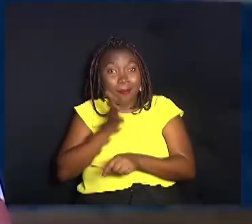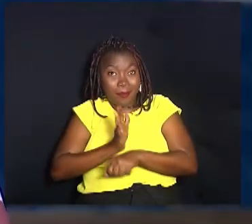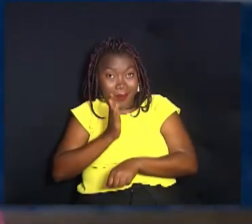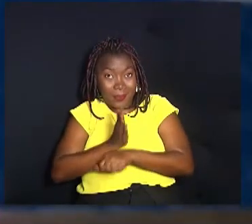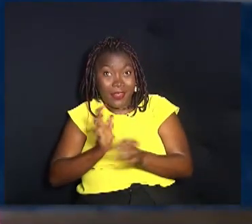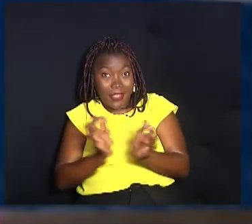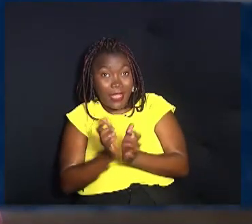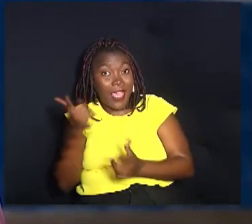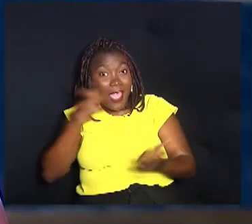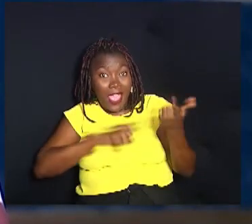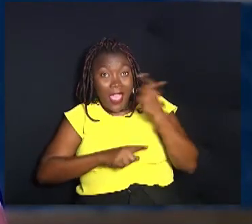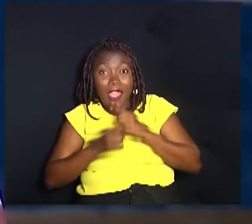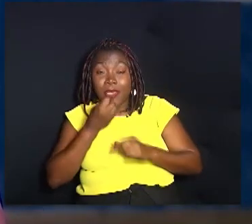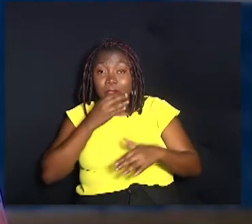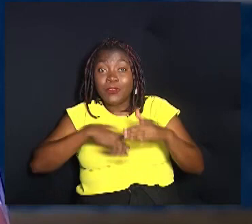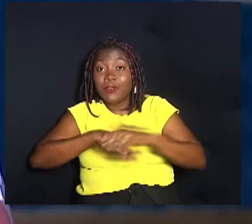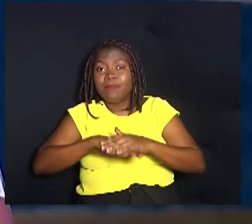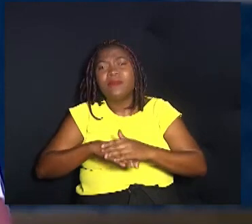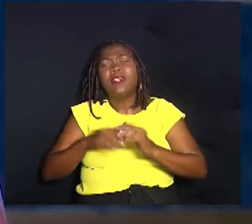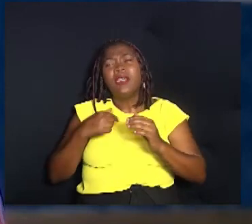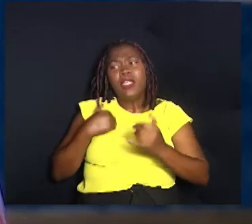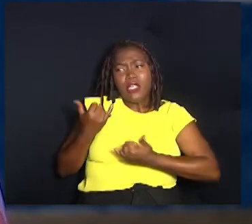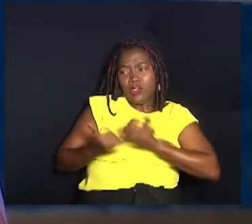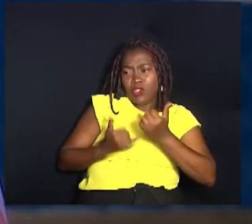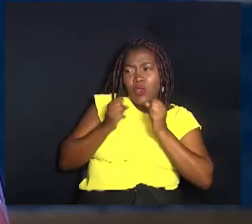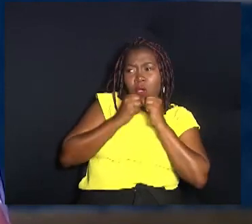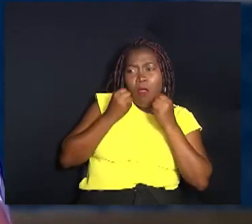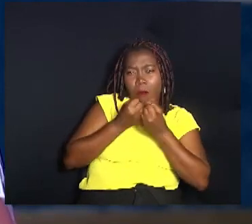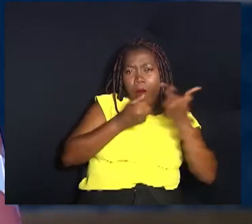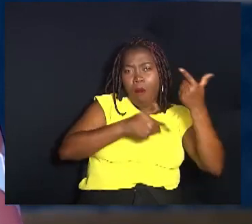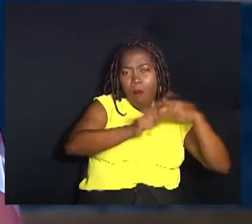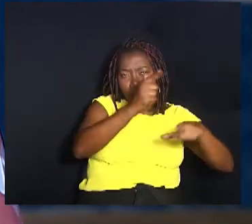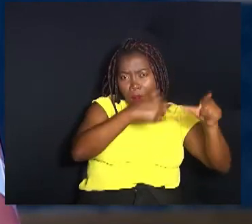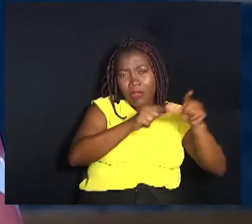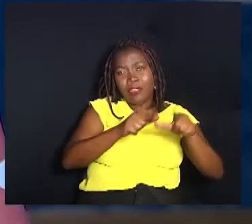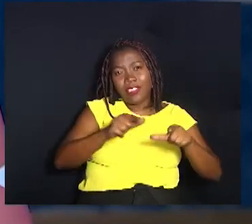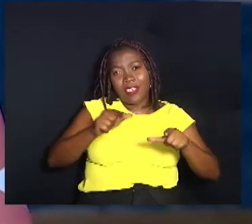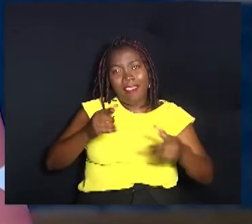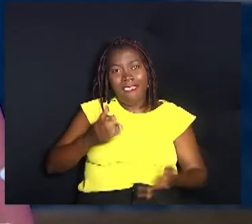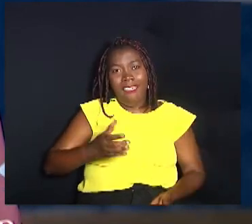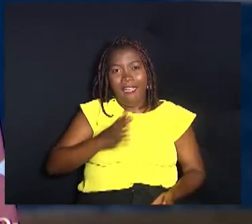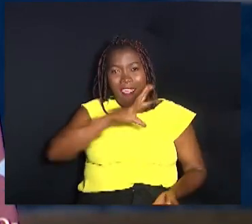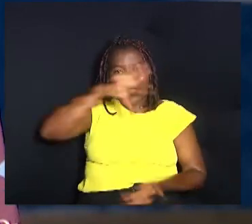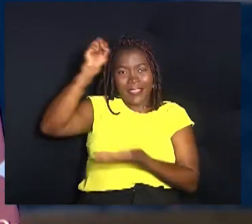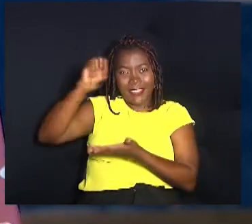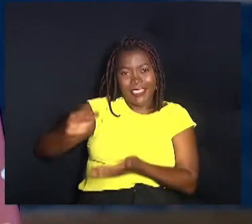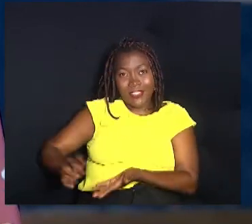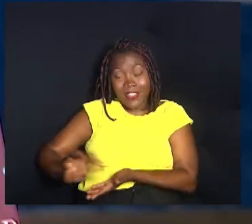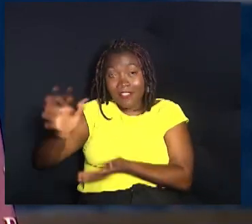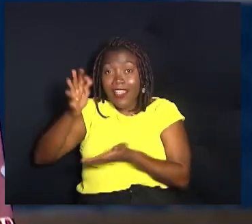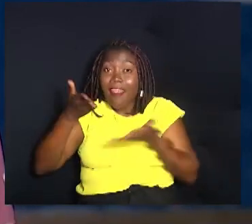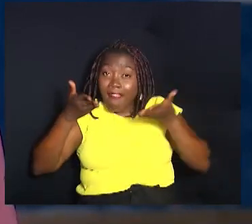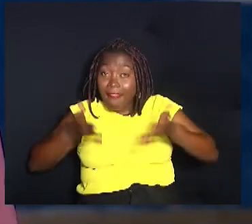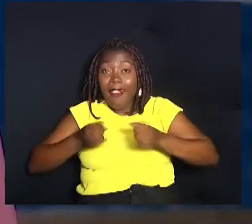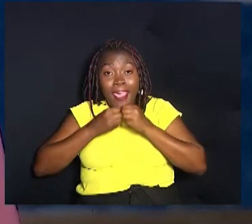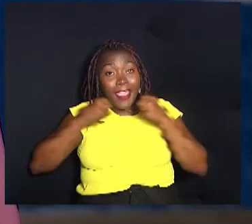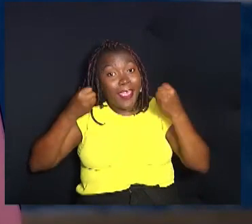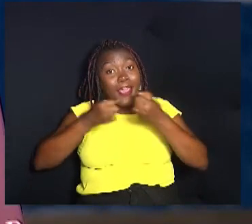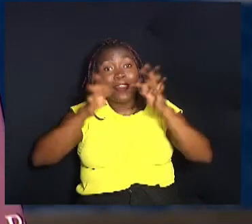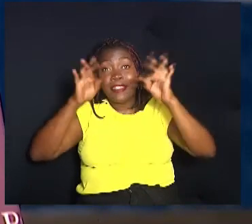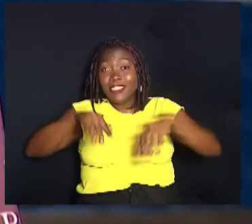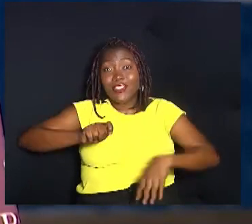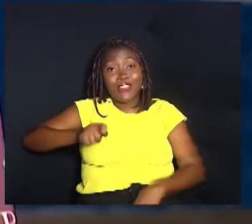Também estava jogando outros campeonatos, como a Taça das Favelas. Então, esse campeonato é para fechar com chave de ouro, se Deus